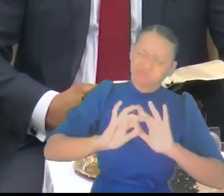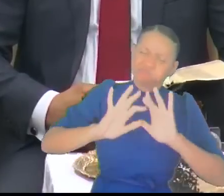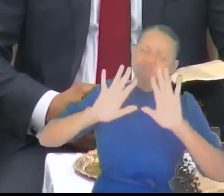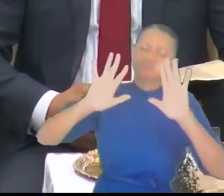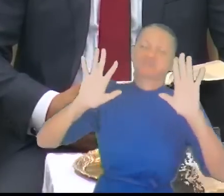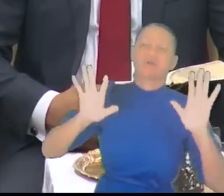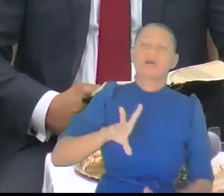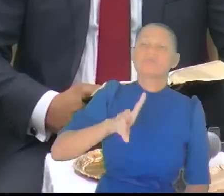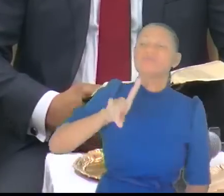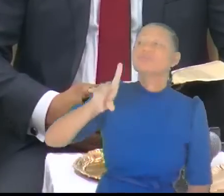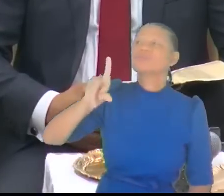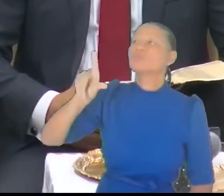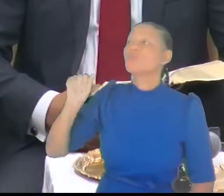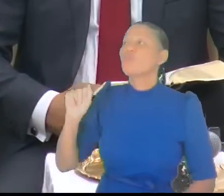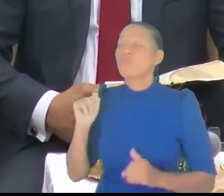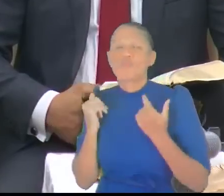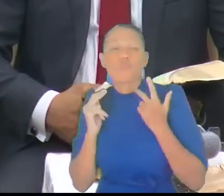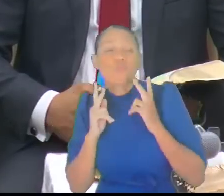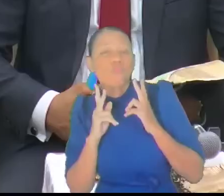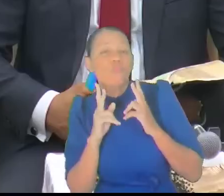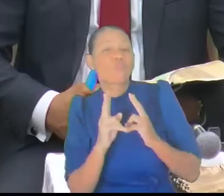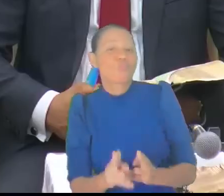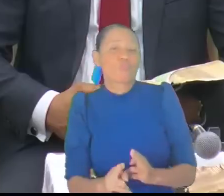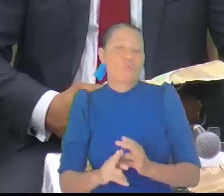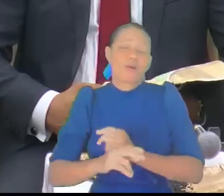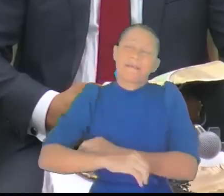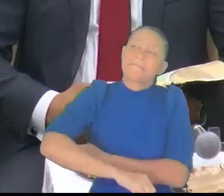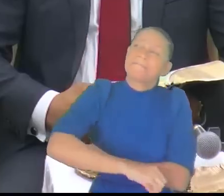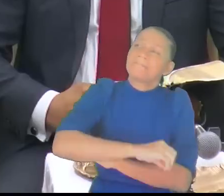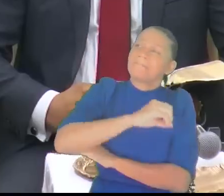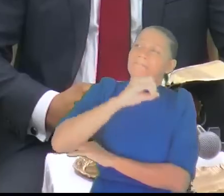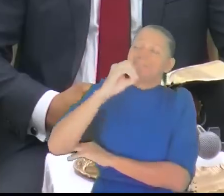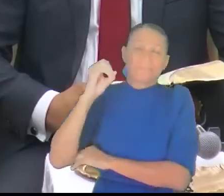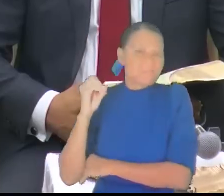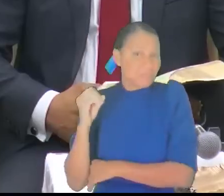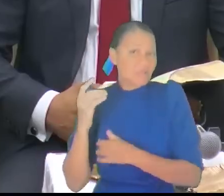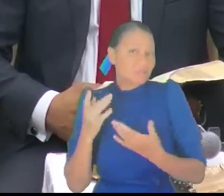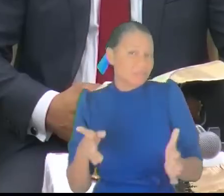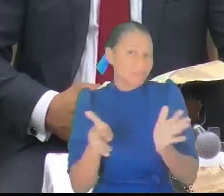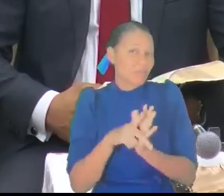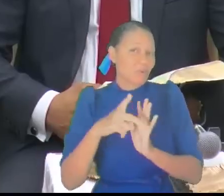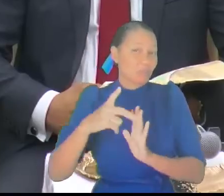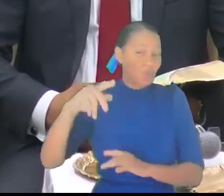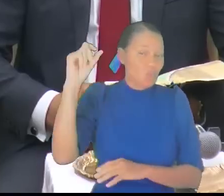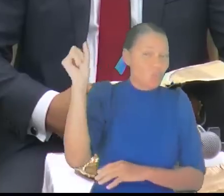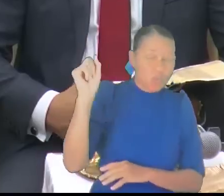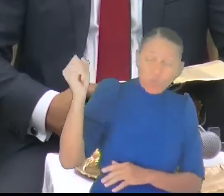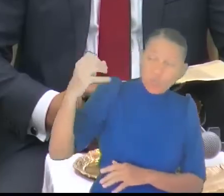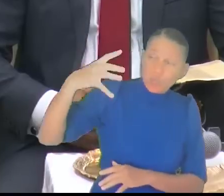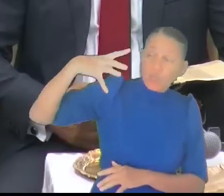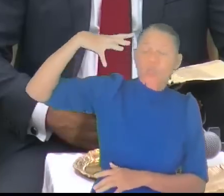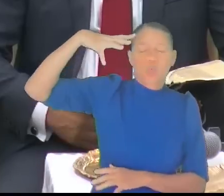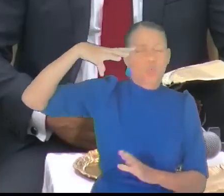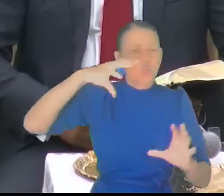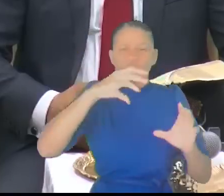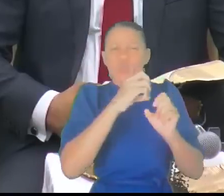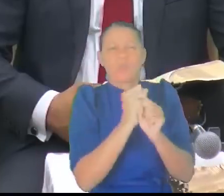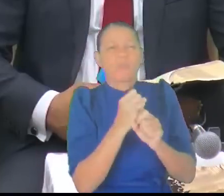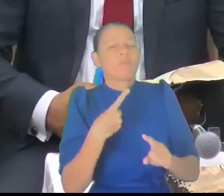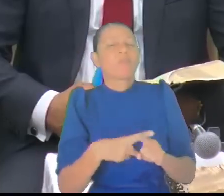dia, é como o amanhecer, a mescla de luz e trevas. Por quê, meus